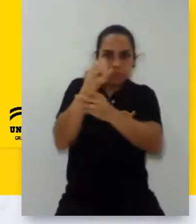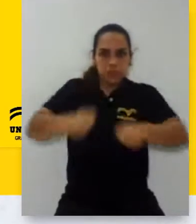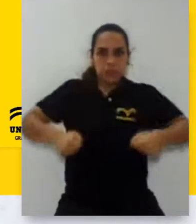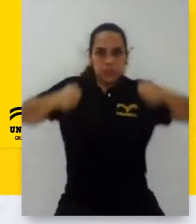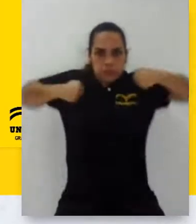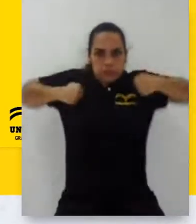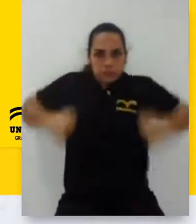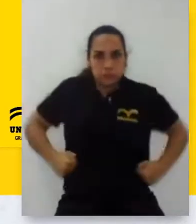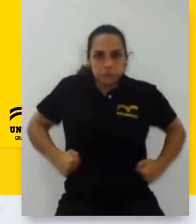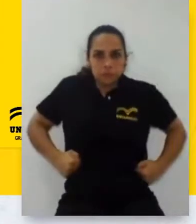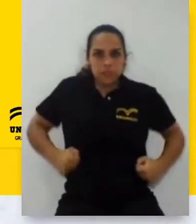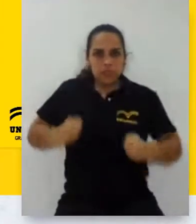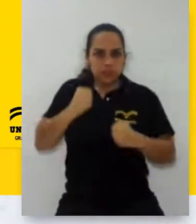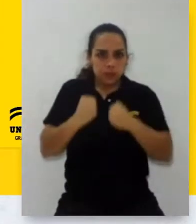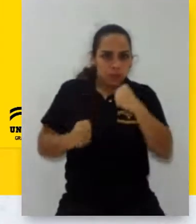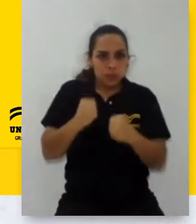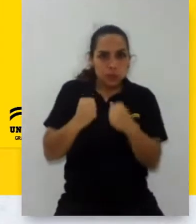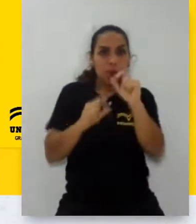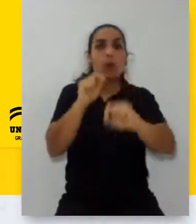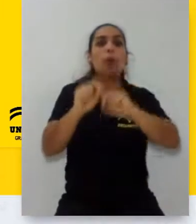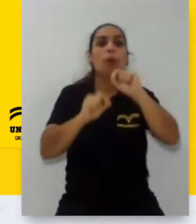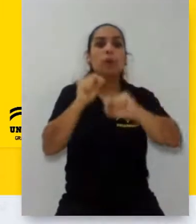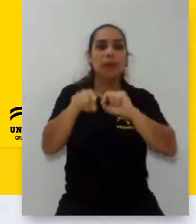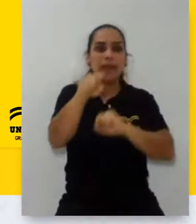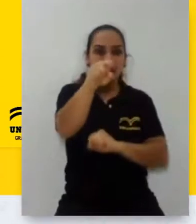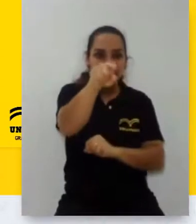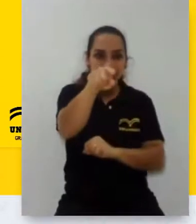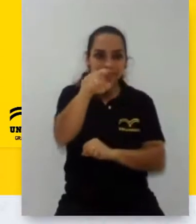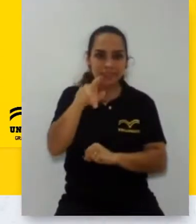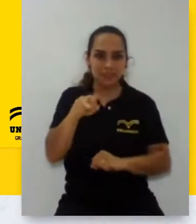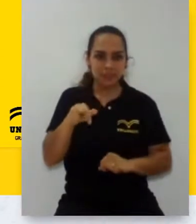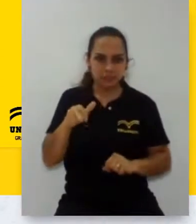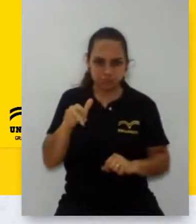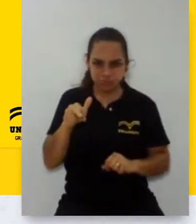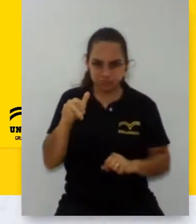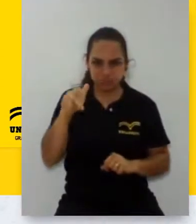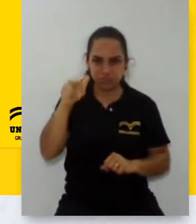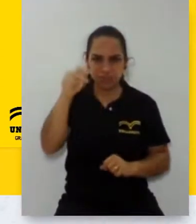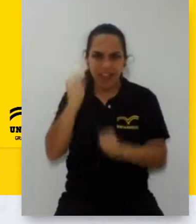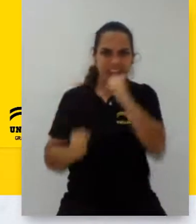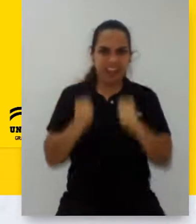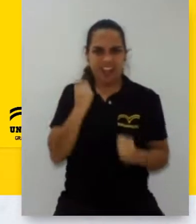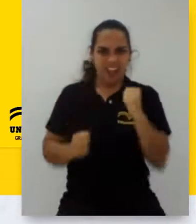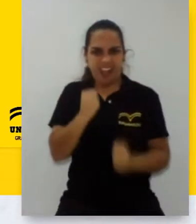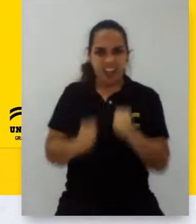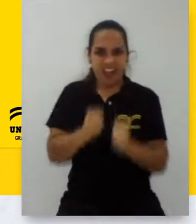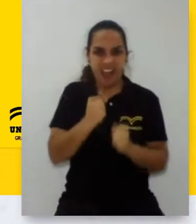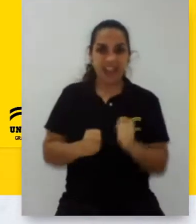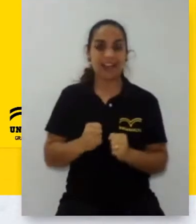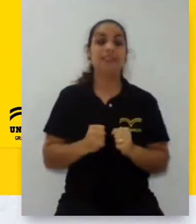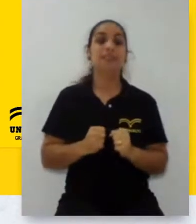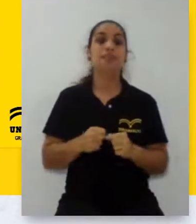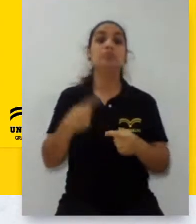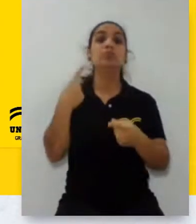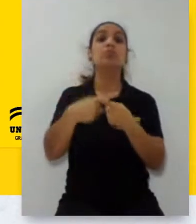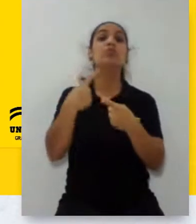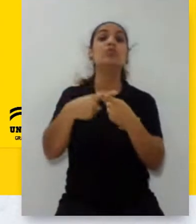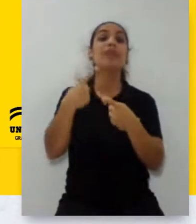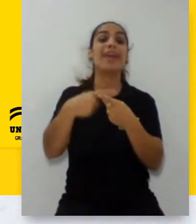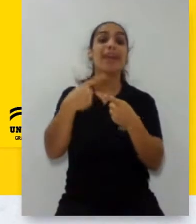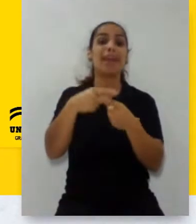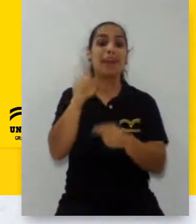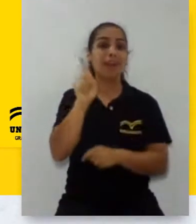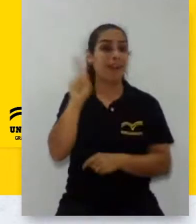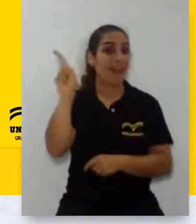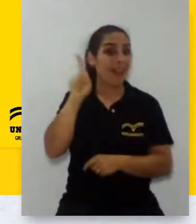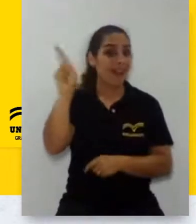Tem aquela cena famosa dele subindo lá e comemorando de agasalho. Mas tem que lembrar o seguinte, ele estava num ambiente frio. Nova York,